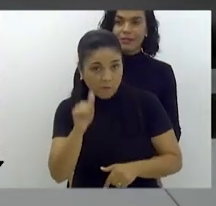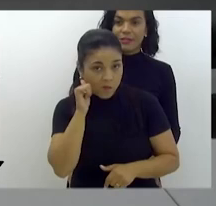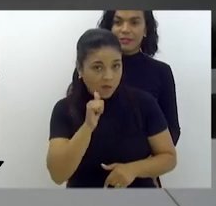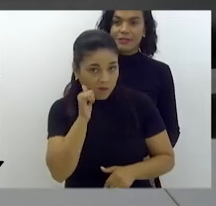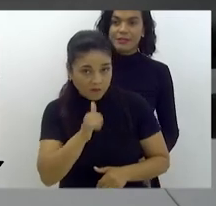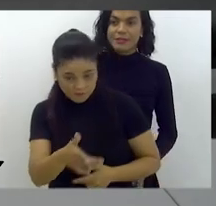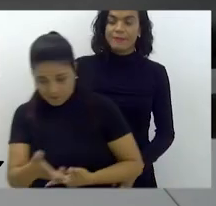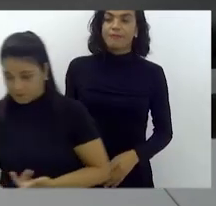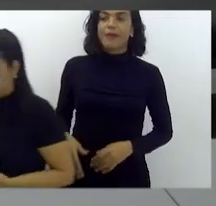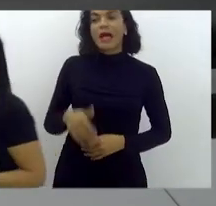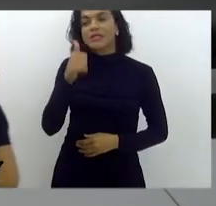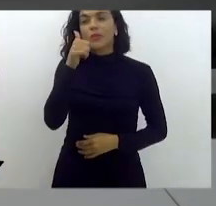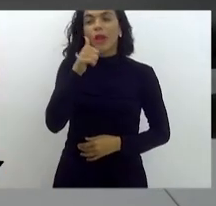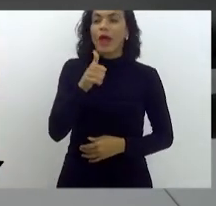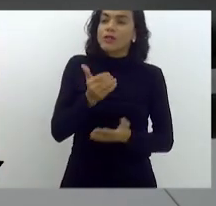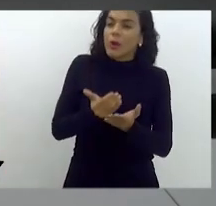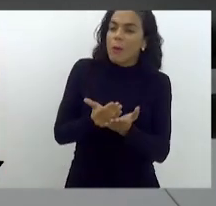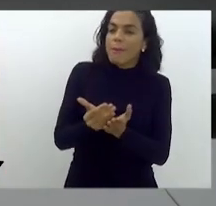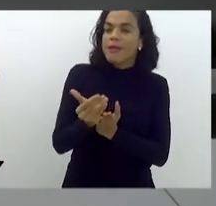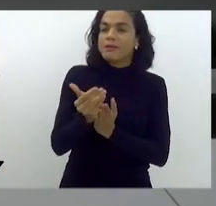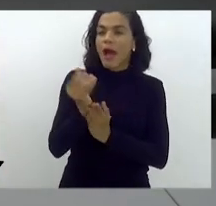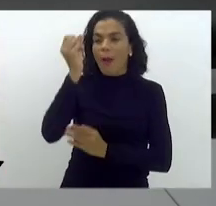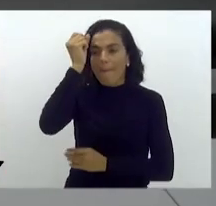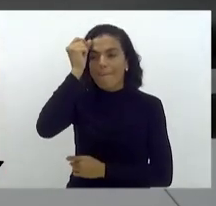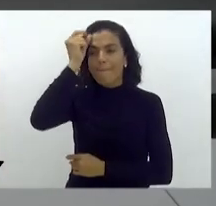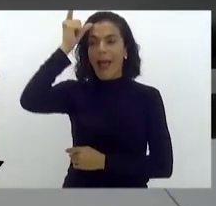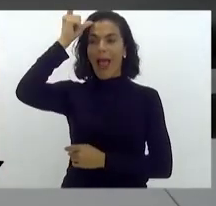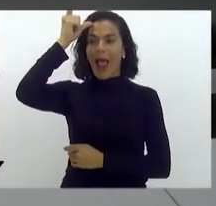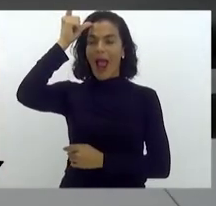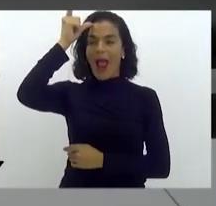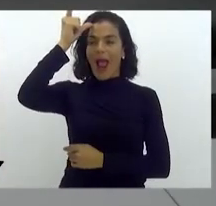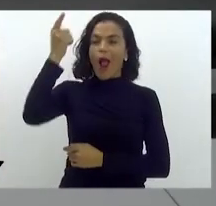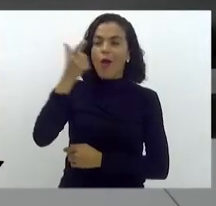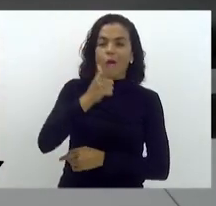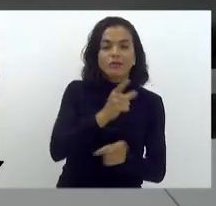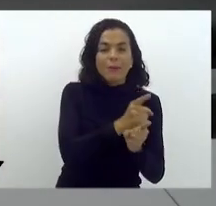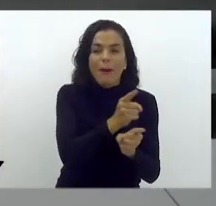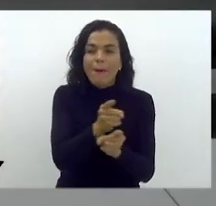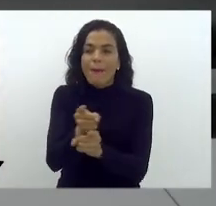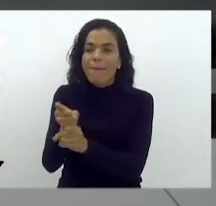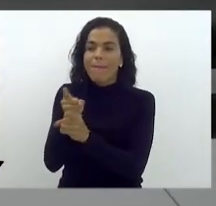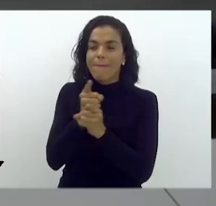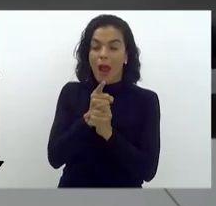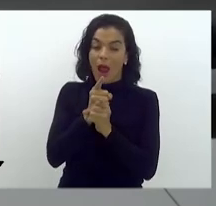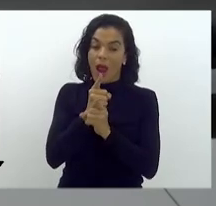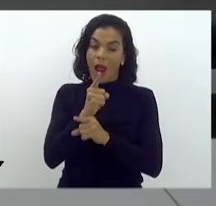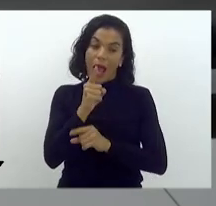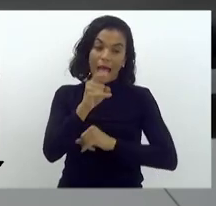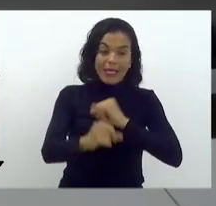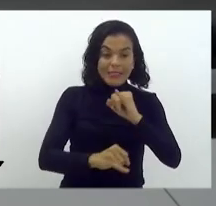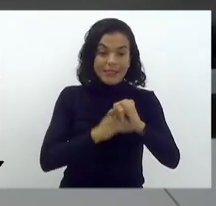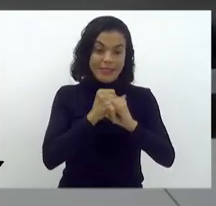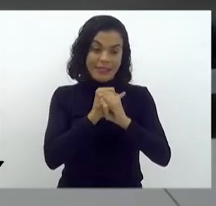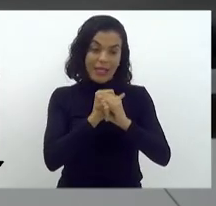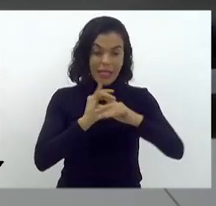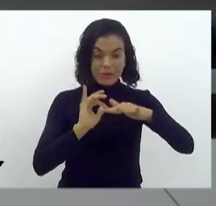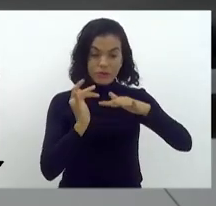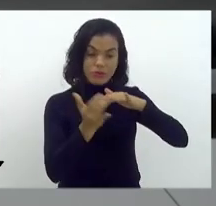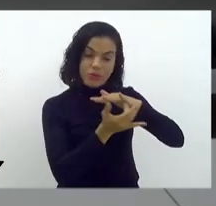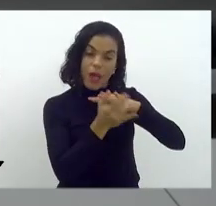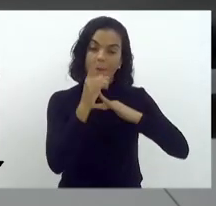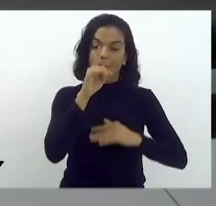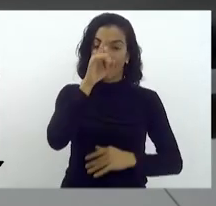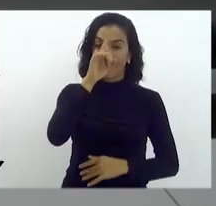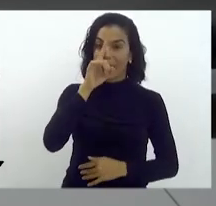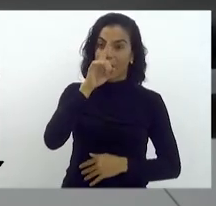começaram a saber conseguindo identificar o perigo que a internet apresenta nesse